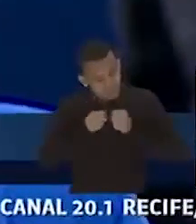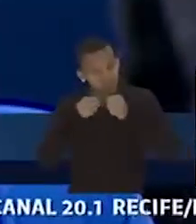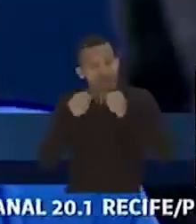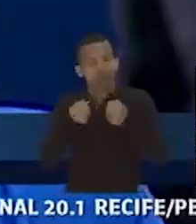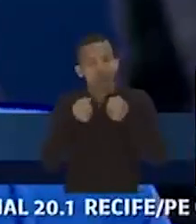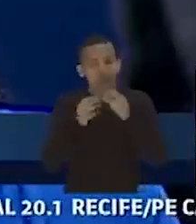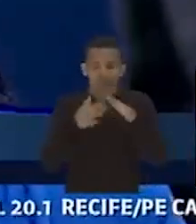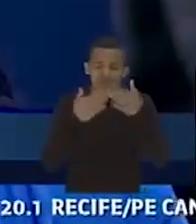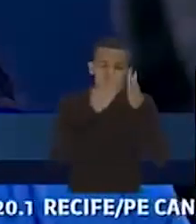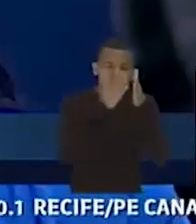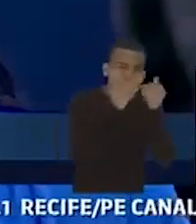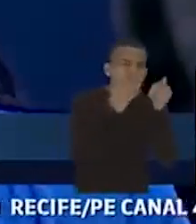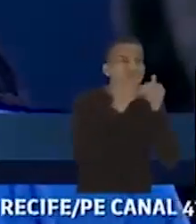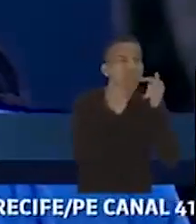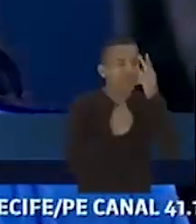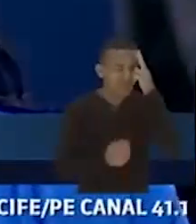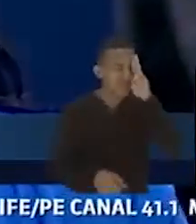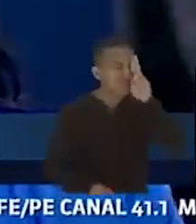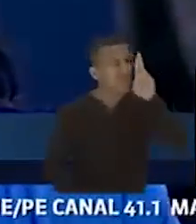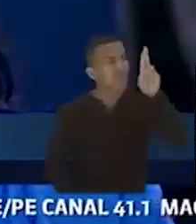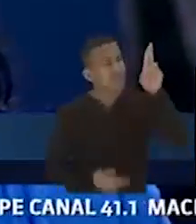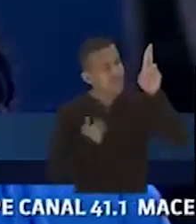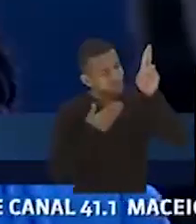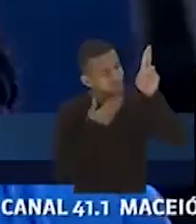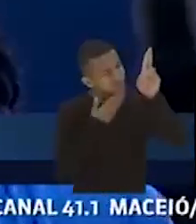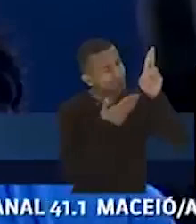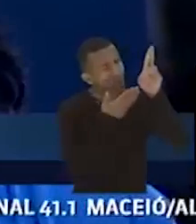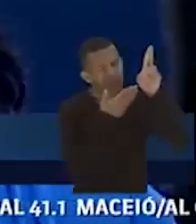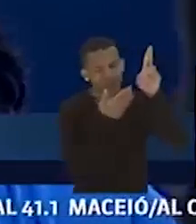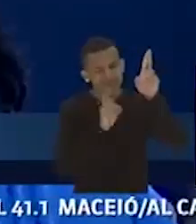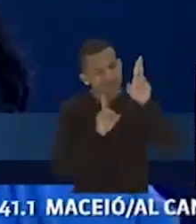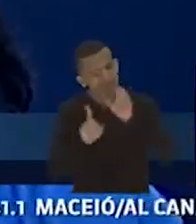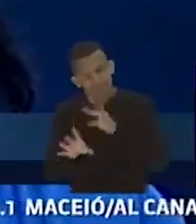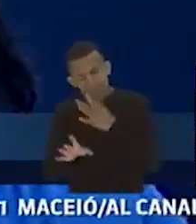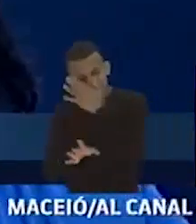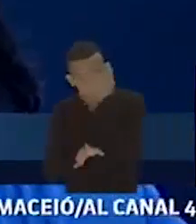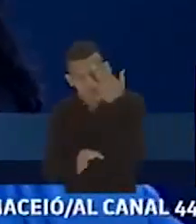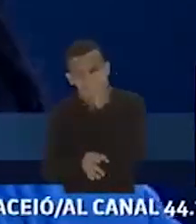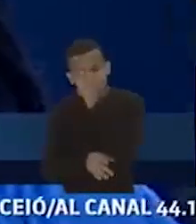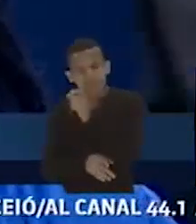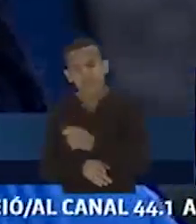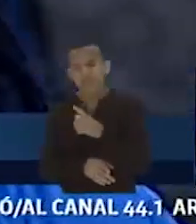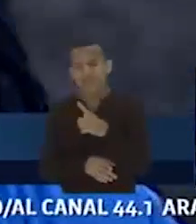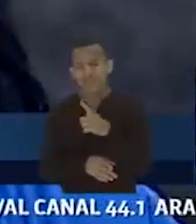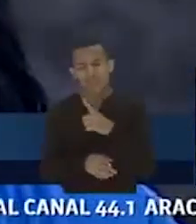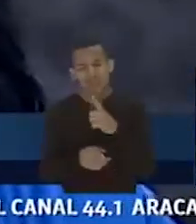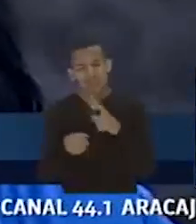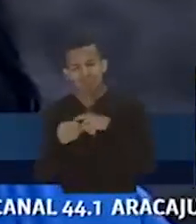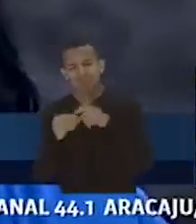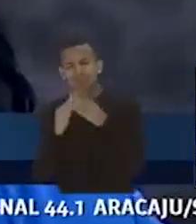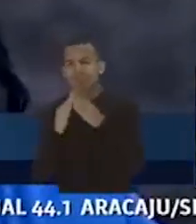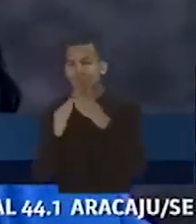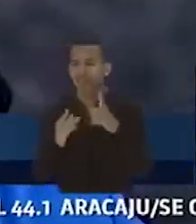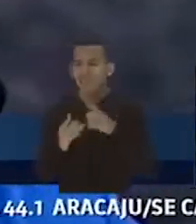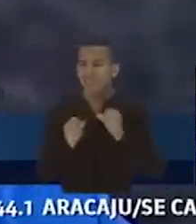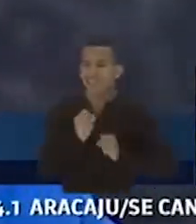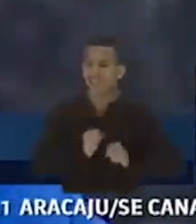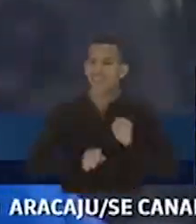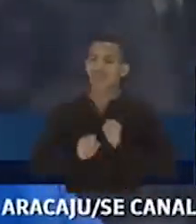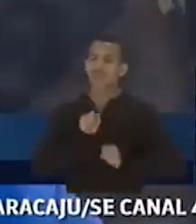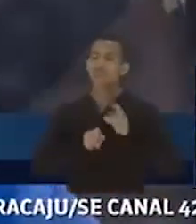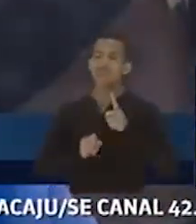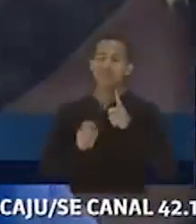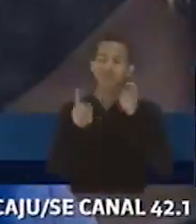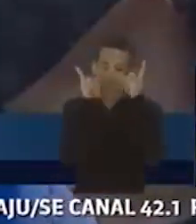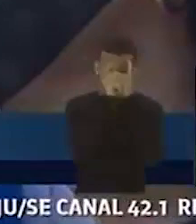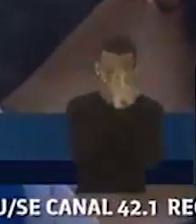por favor, Senhor, não deixe essa pessoa sair daqui frustrada, mas que ela